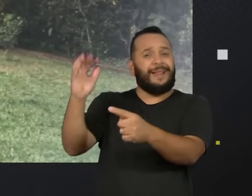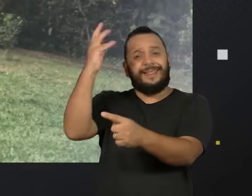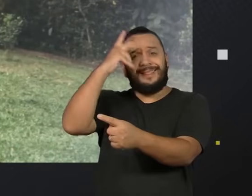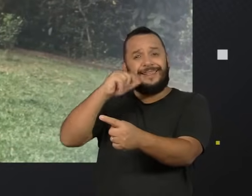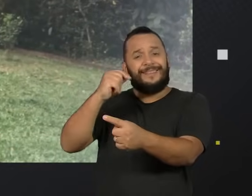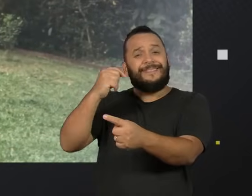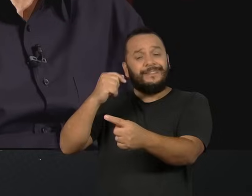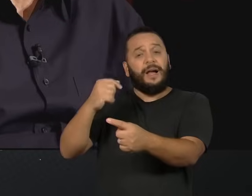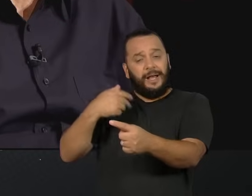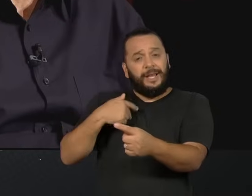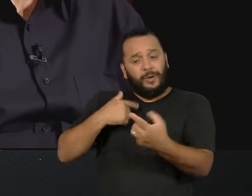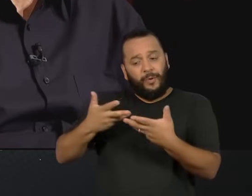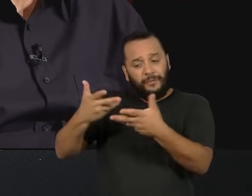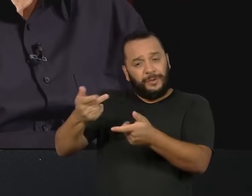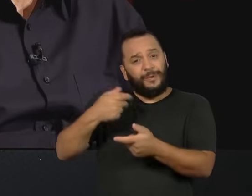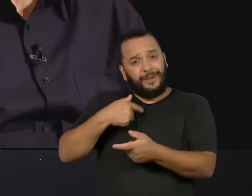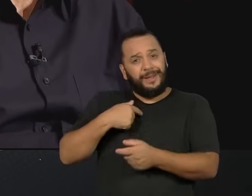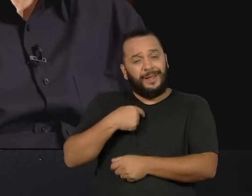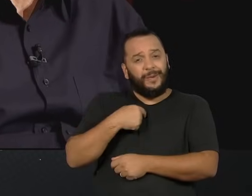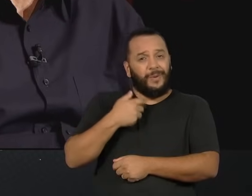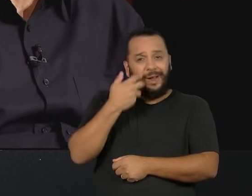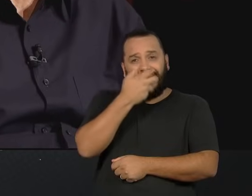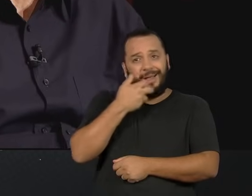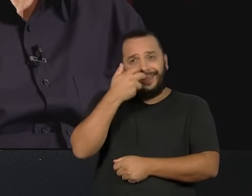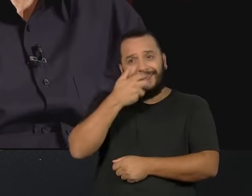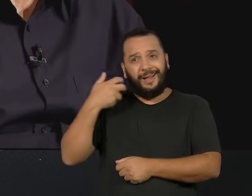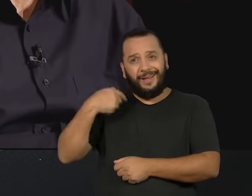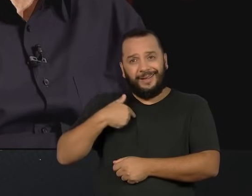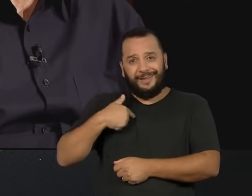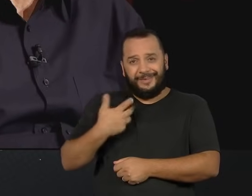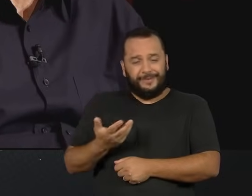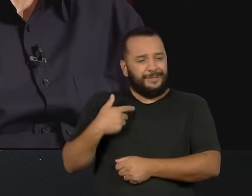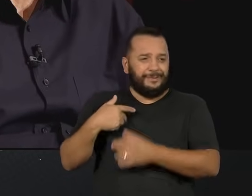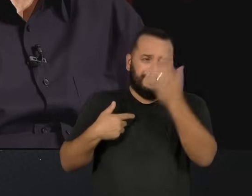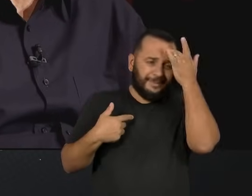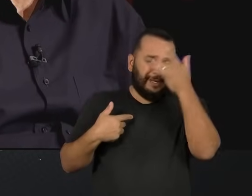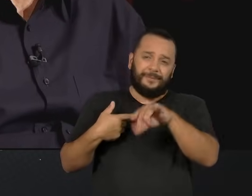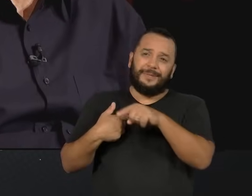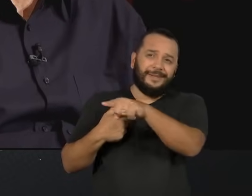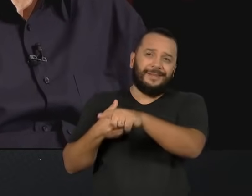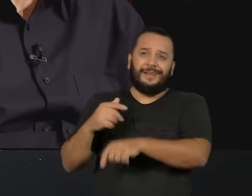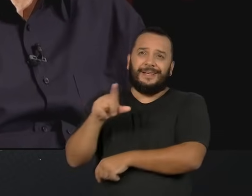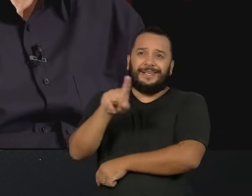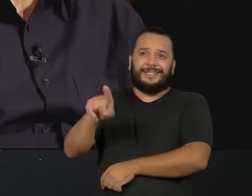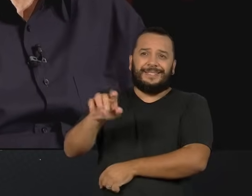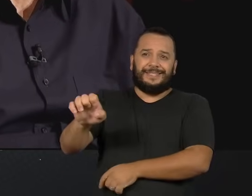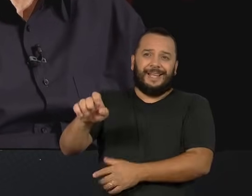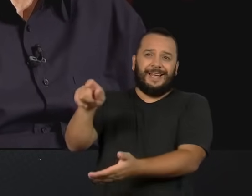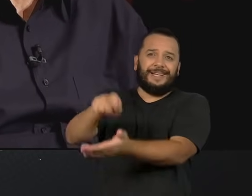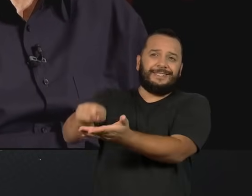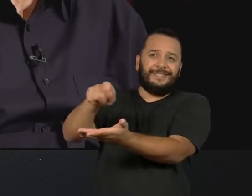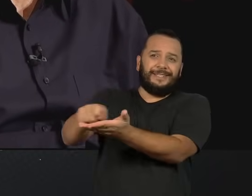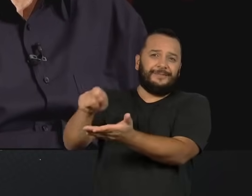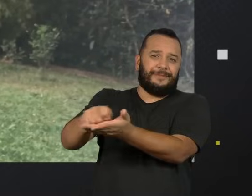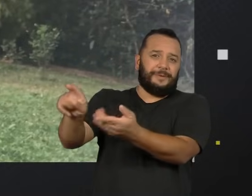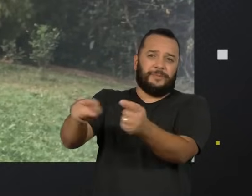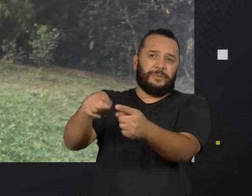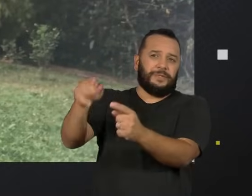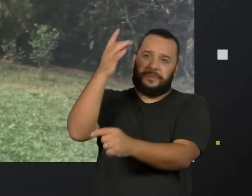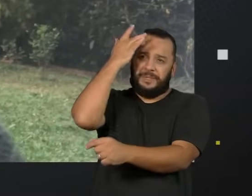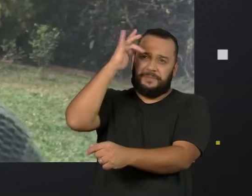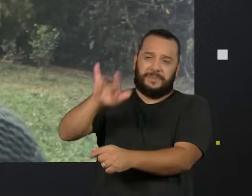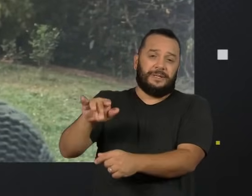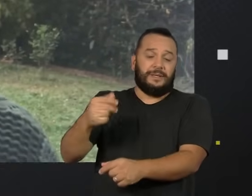tinha dimensão do que era o Zé Miguel Wisnik como compositor de canções. Eu não